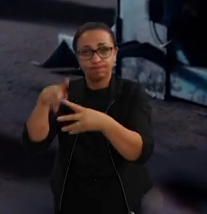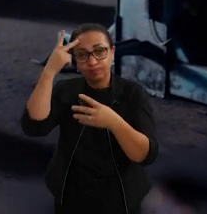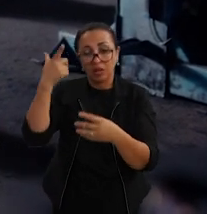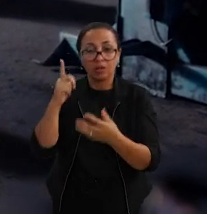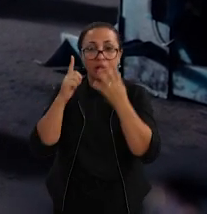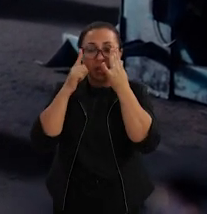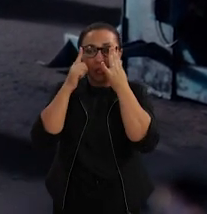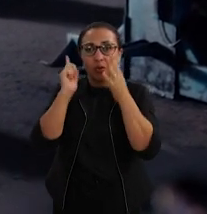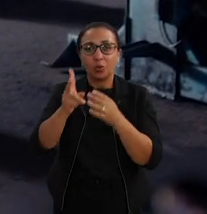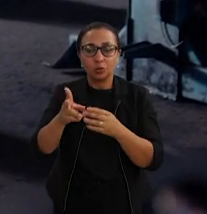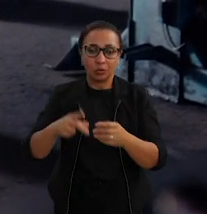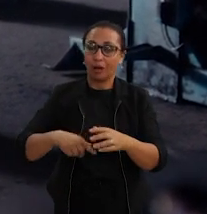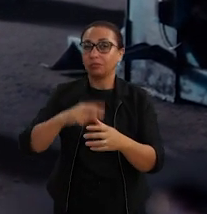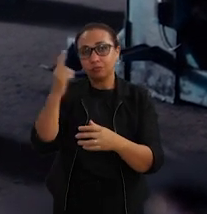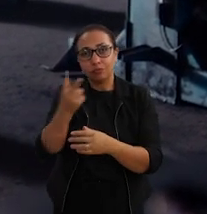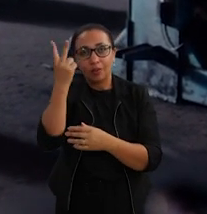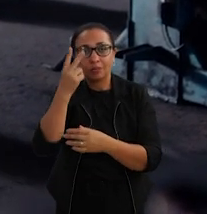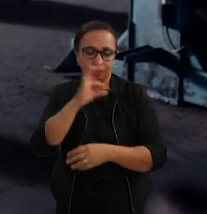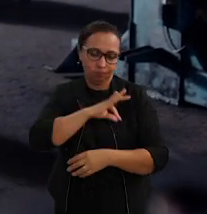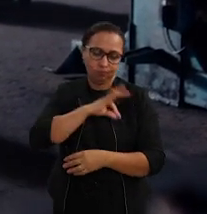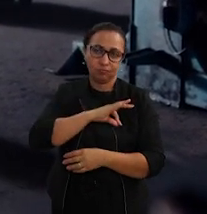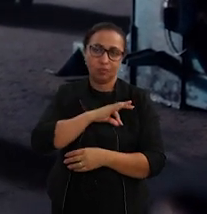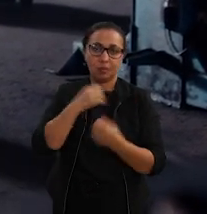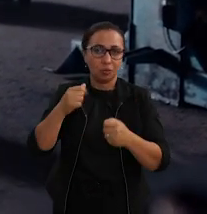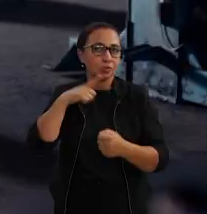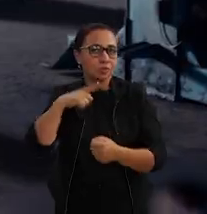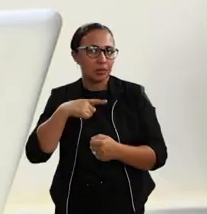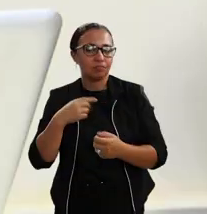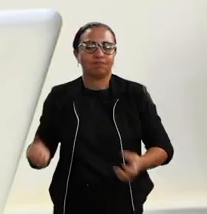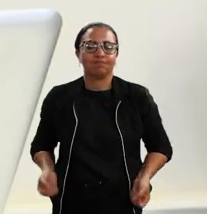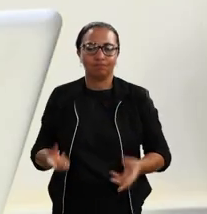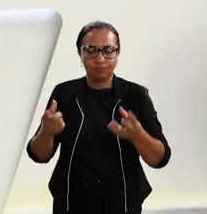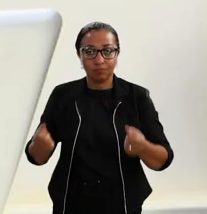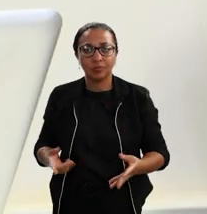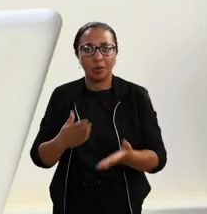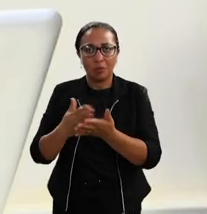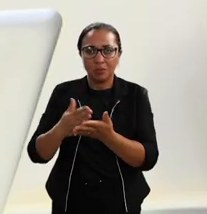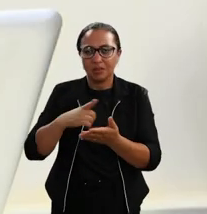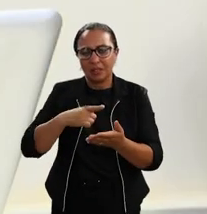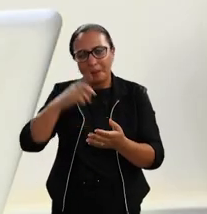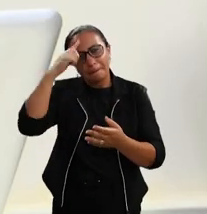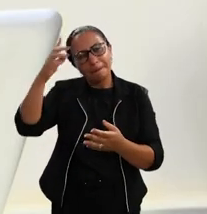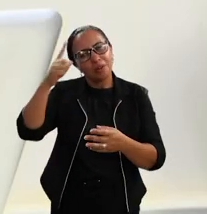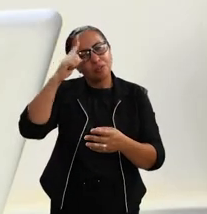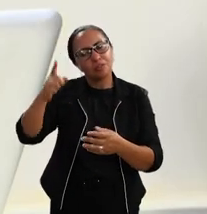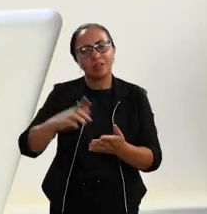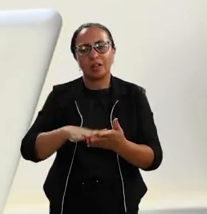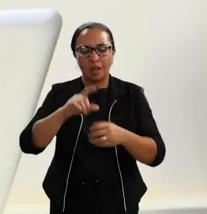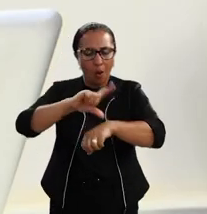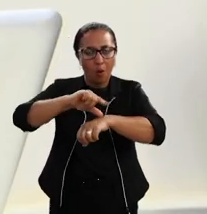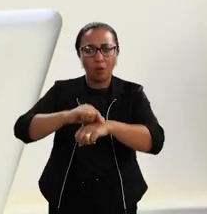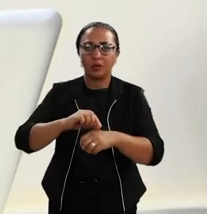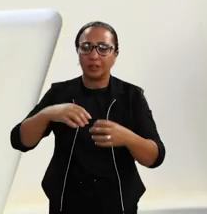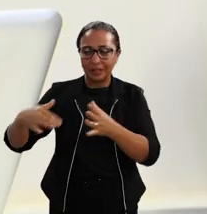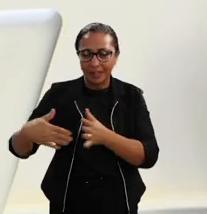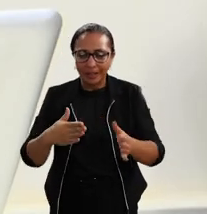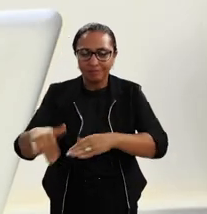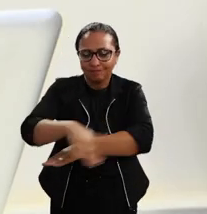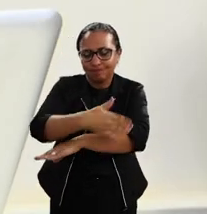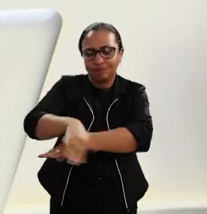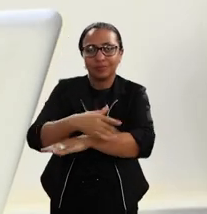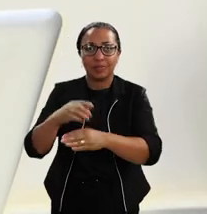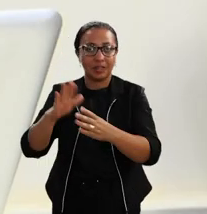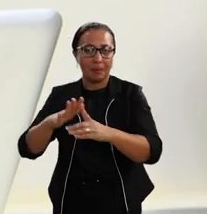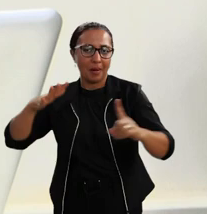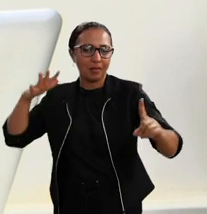manter o valor também que ele poderia ter com esse gasto. Ele começa a passar mais dias e horas na estrada, né, que